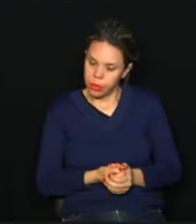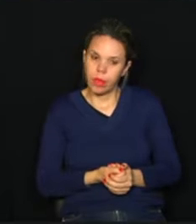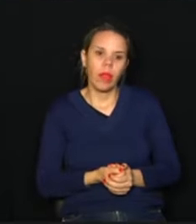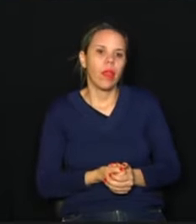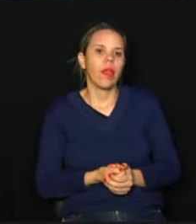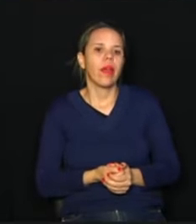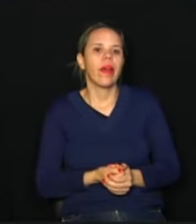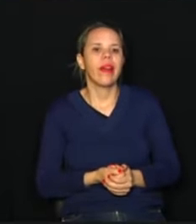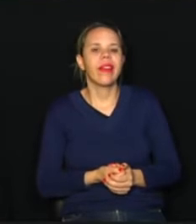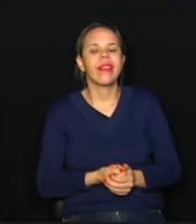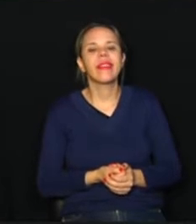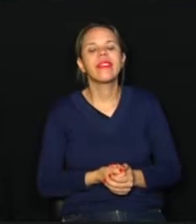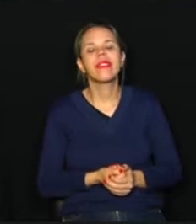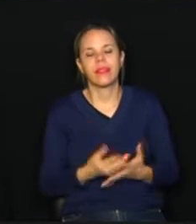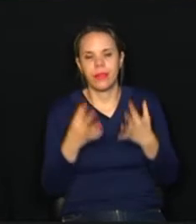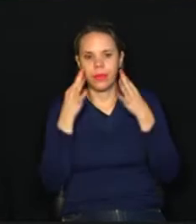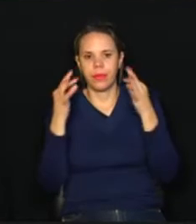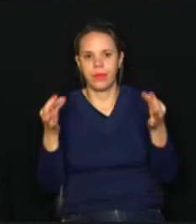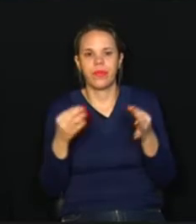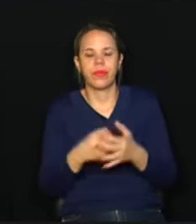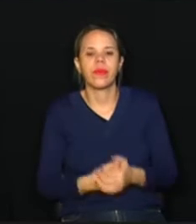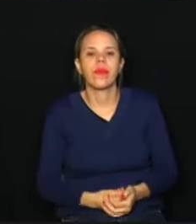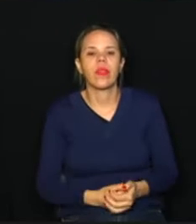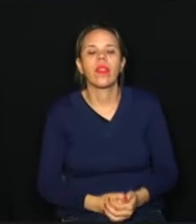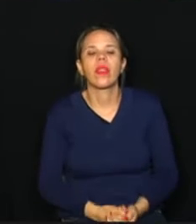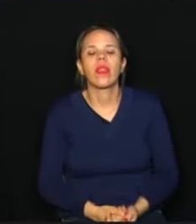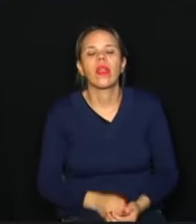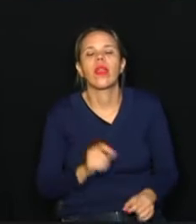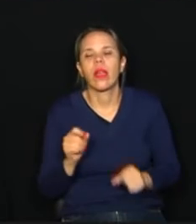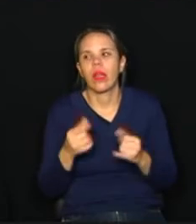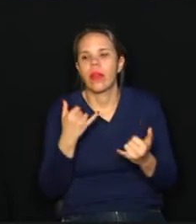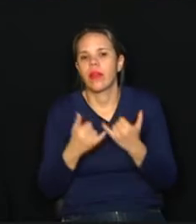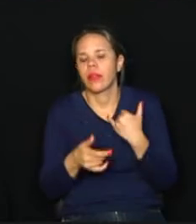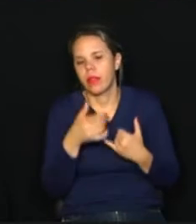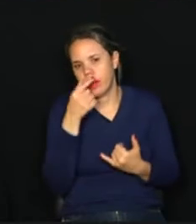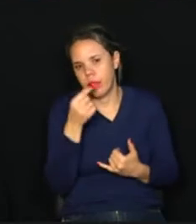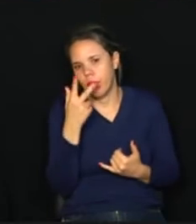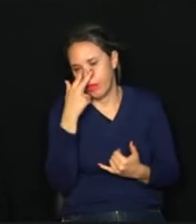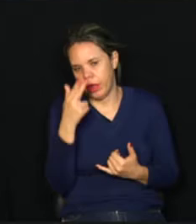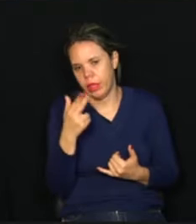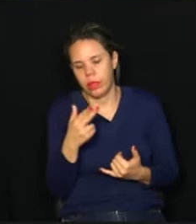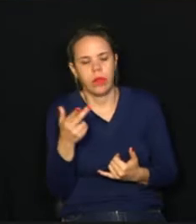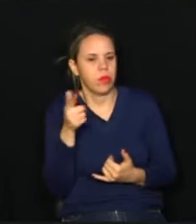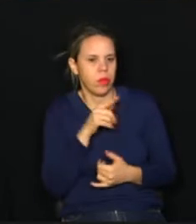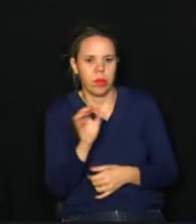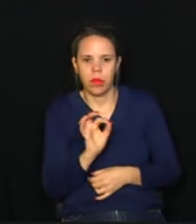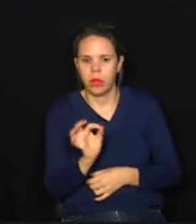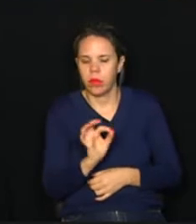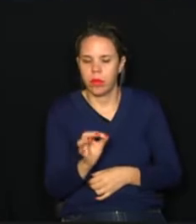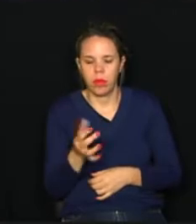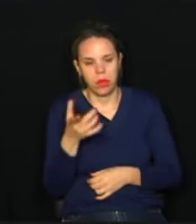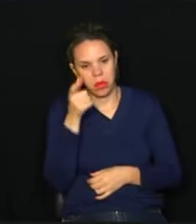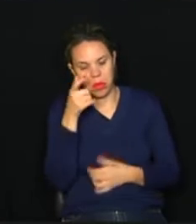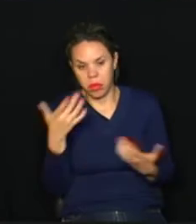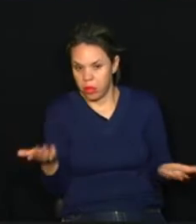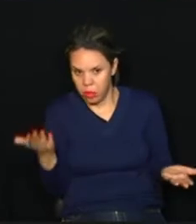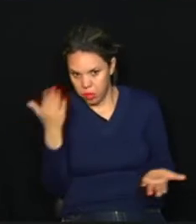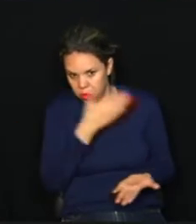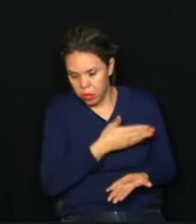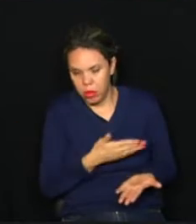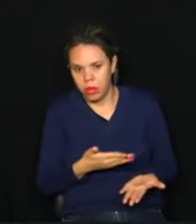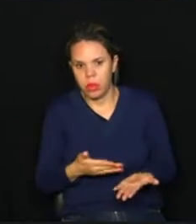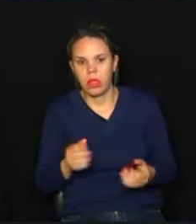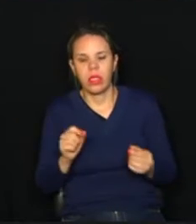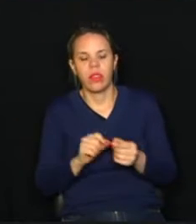que chama atenção e que parece que não conseguem enxergar, né? Ficam aí